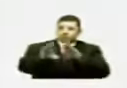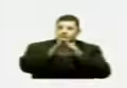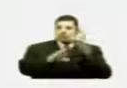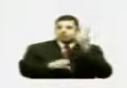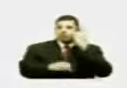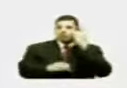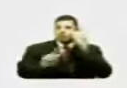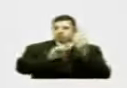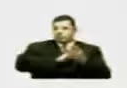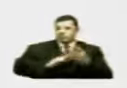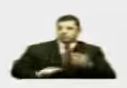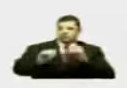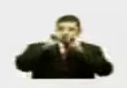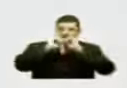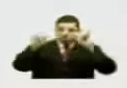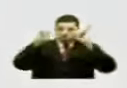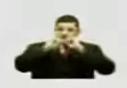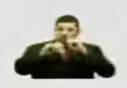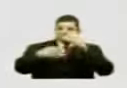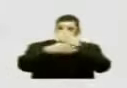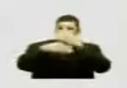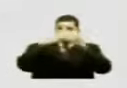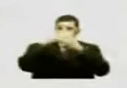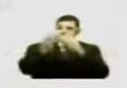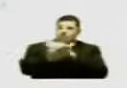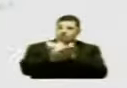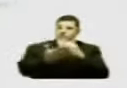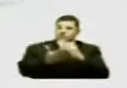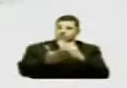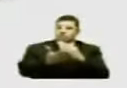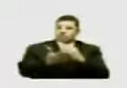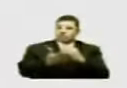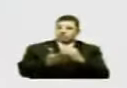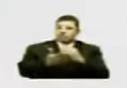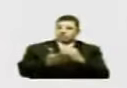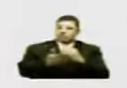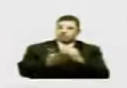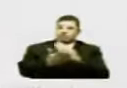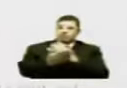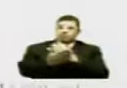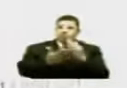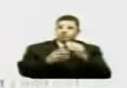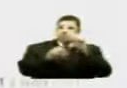mesmo dia que o governador anunciou que as obras iniciavam até o final do mês,